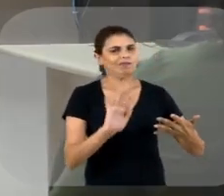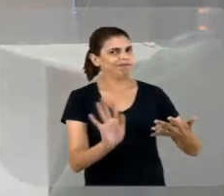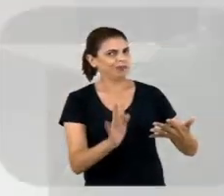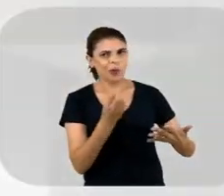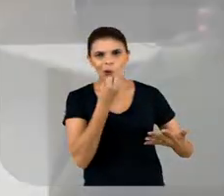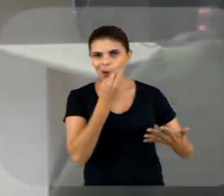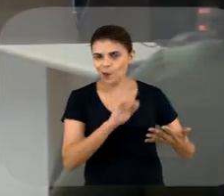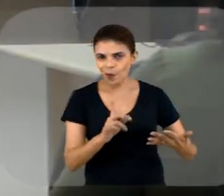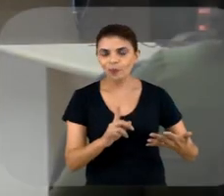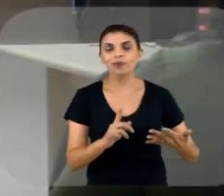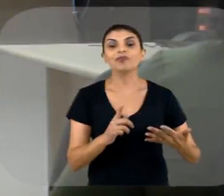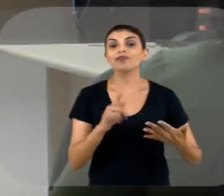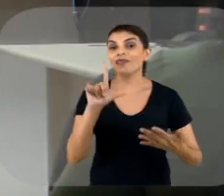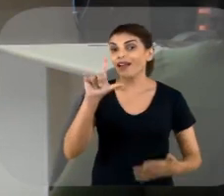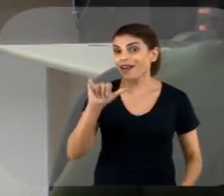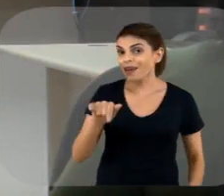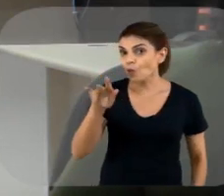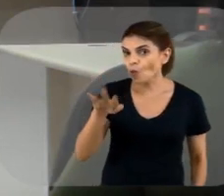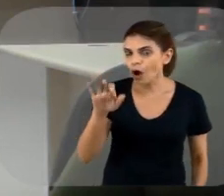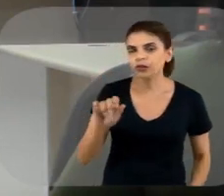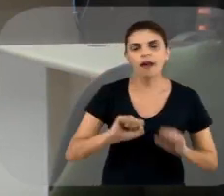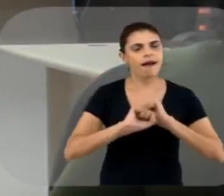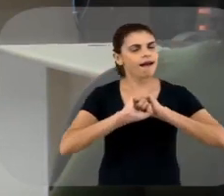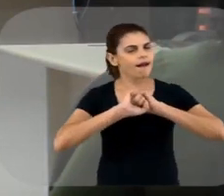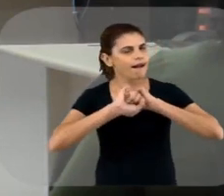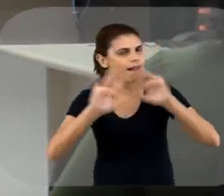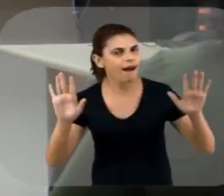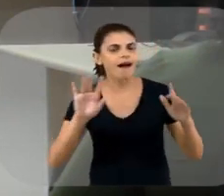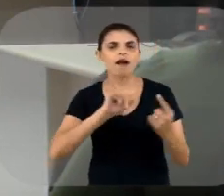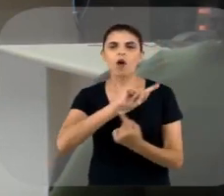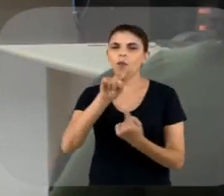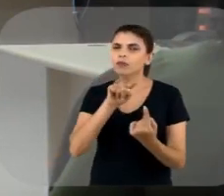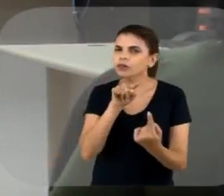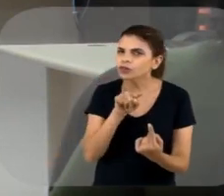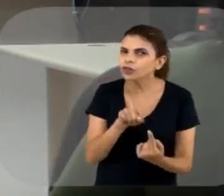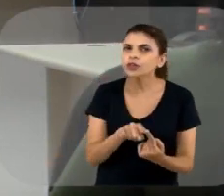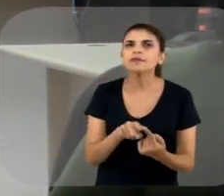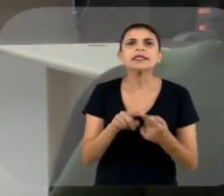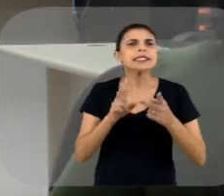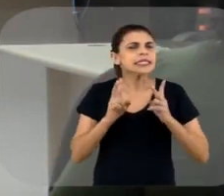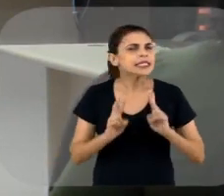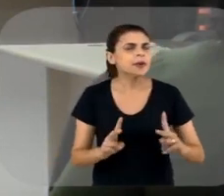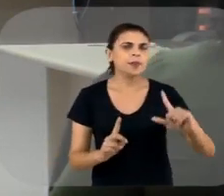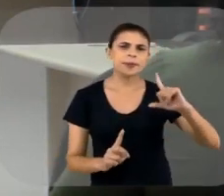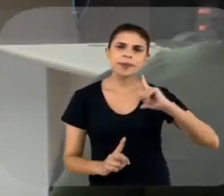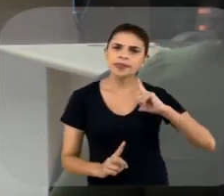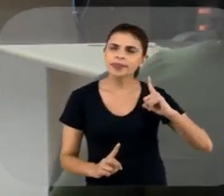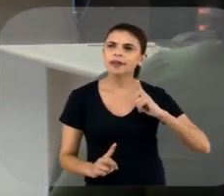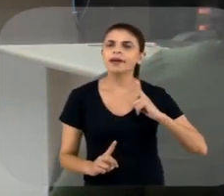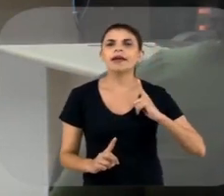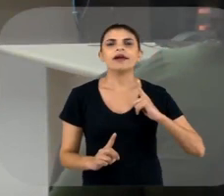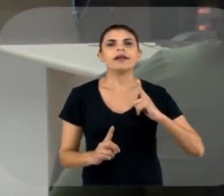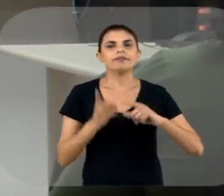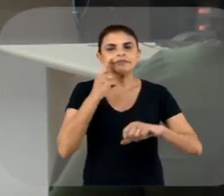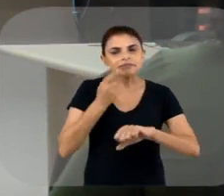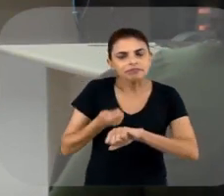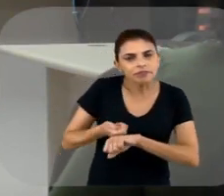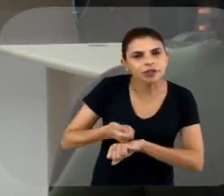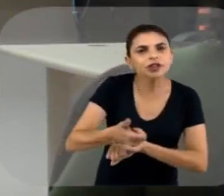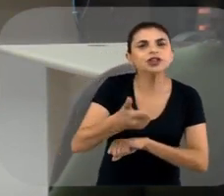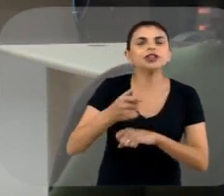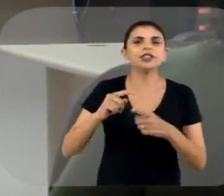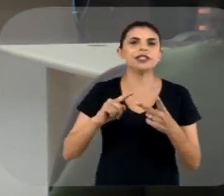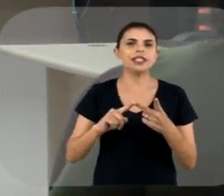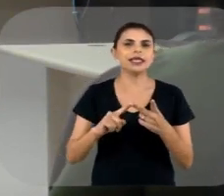dúvidas ali. Uma linguagem clara e objetiva, algo que tem ali, né, isso que eu disse, esse